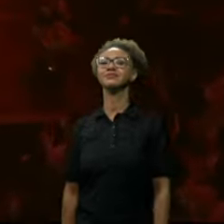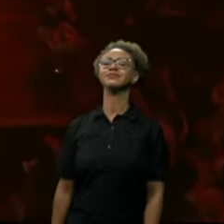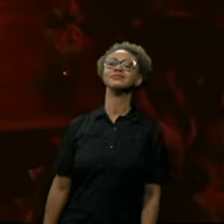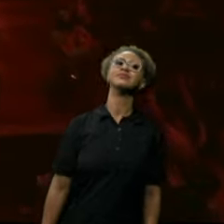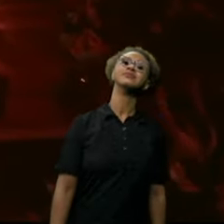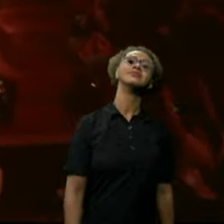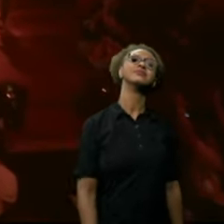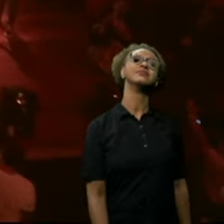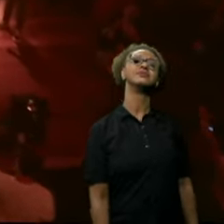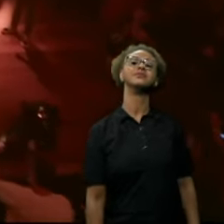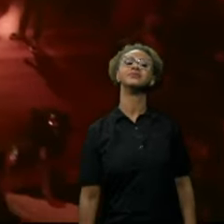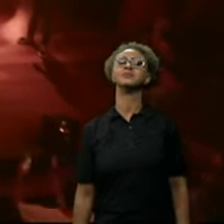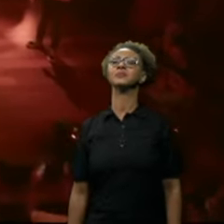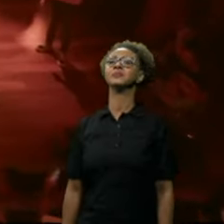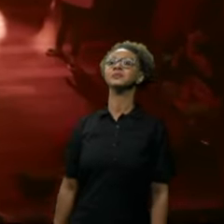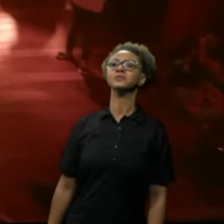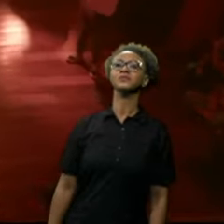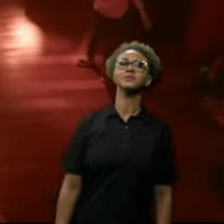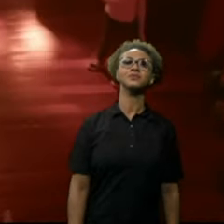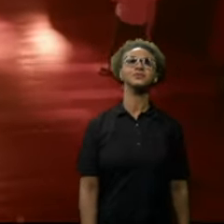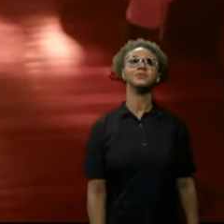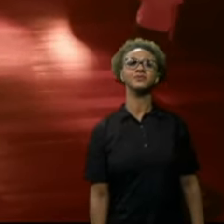E aí